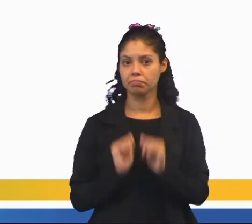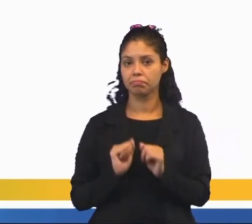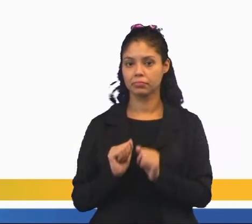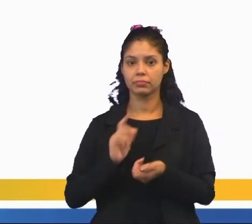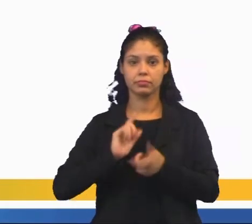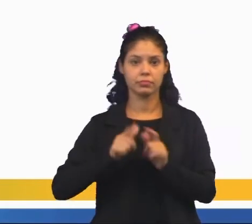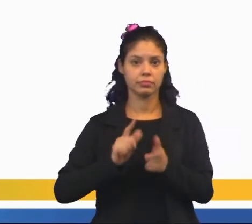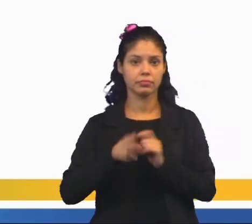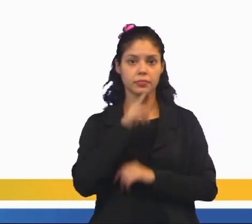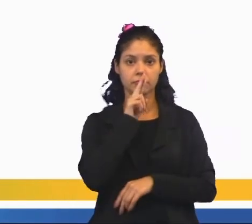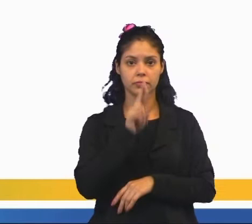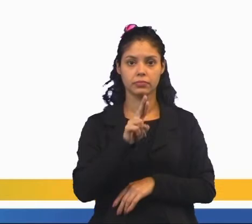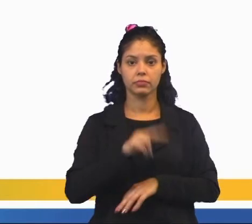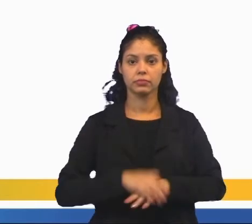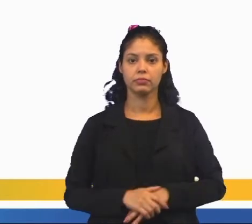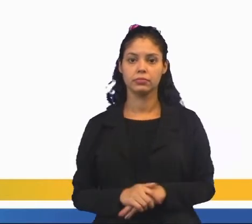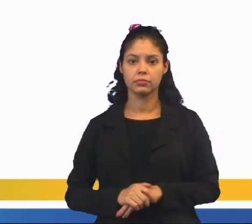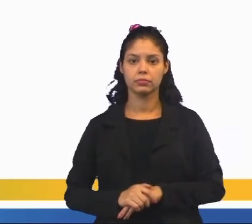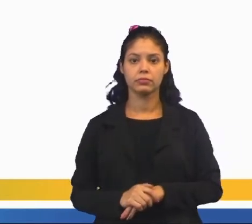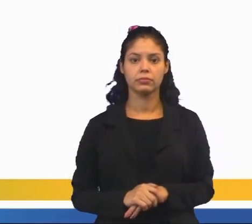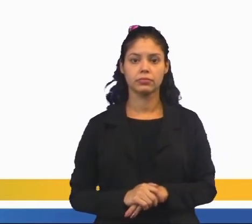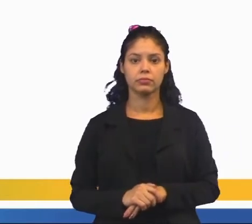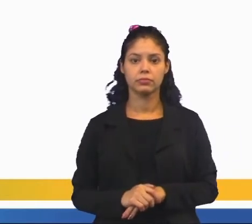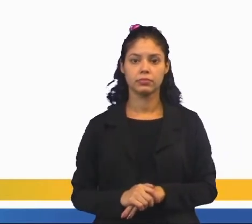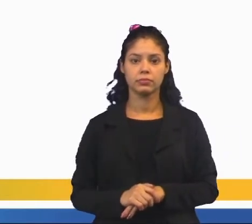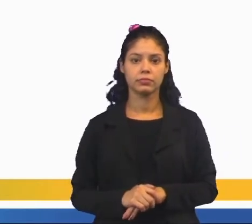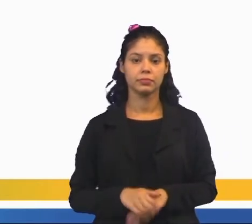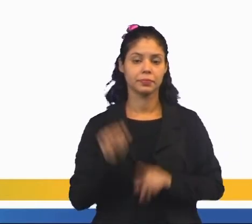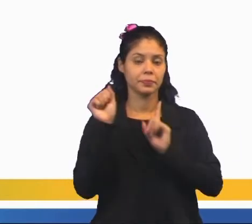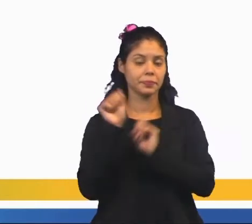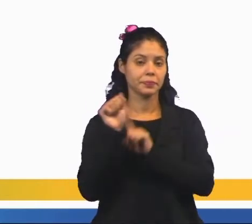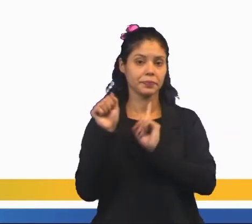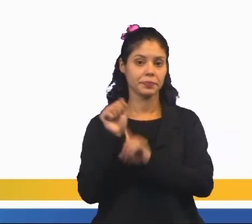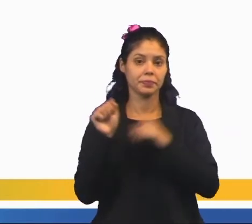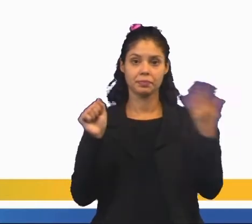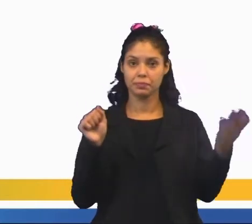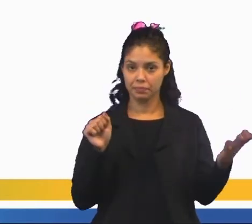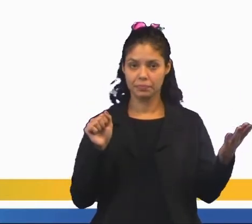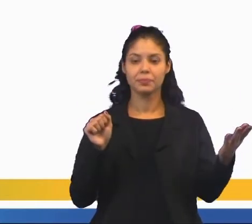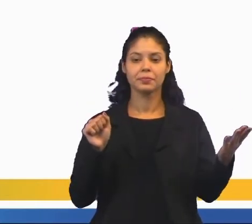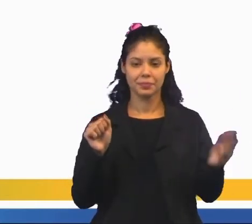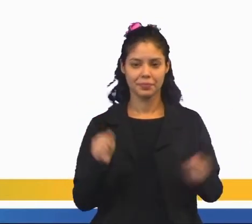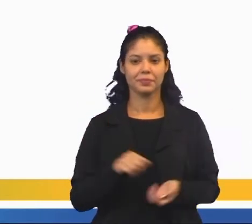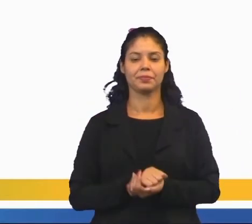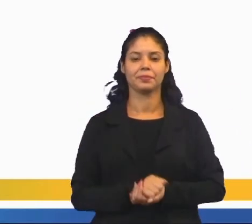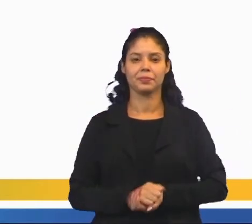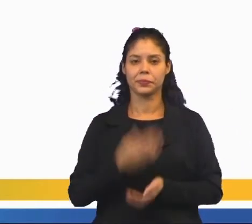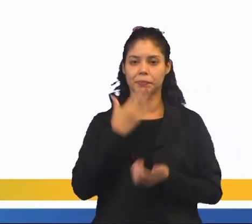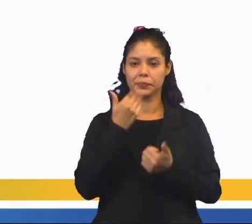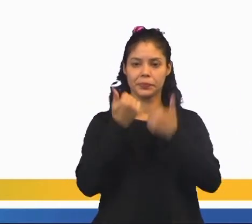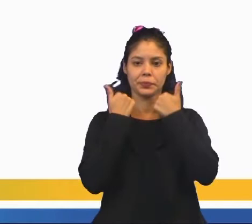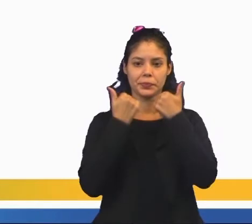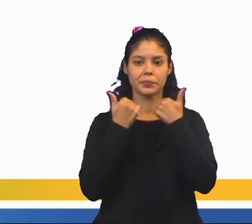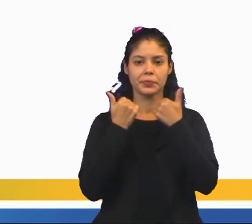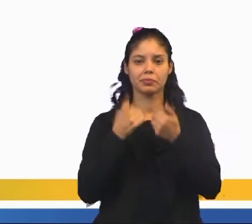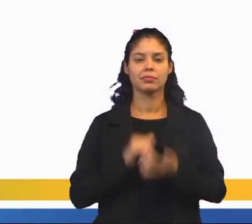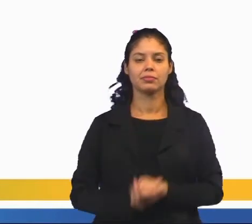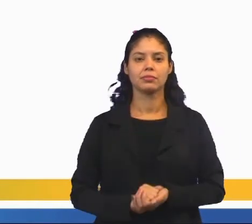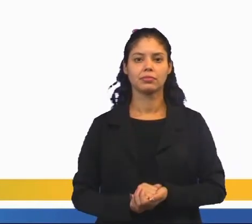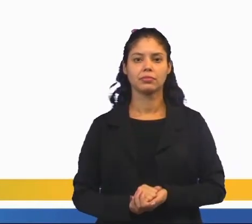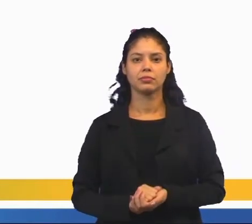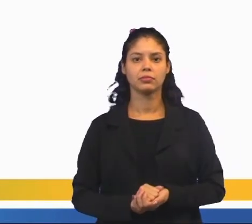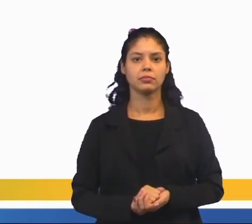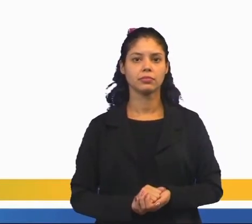ser aí a nossa resposta na letra A, no primeiro sentido. Muito bem, é isso